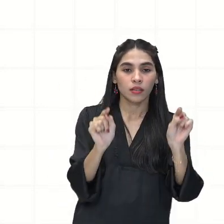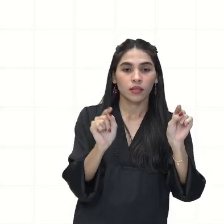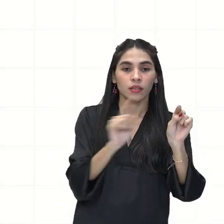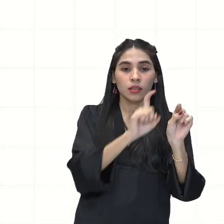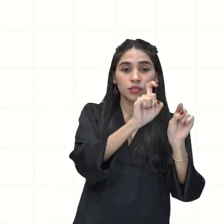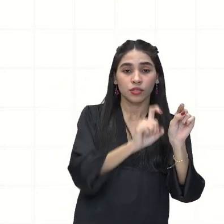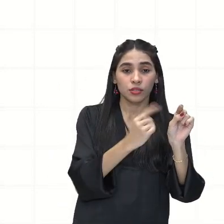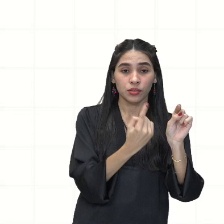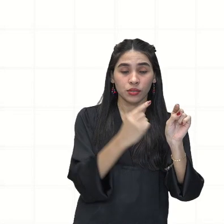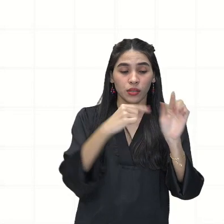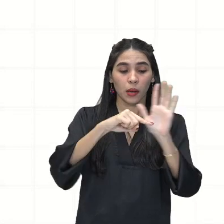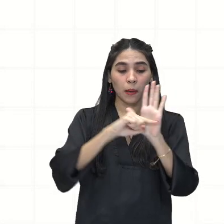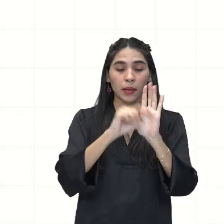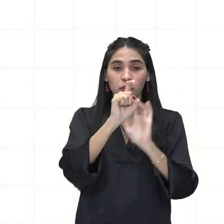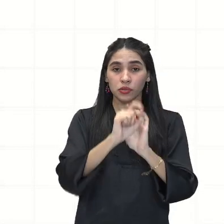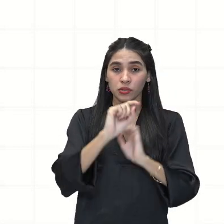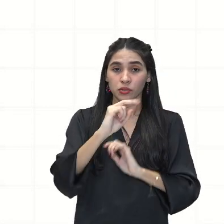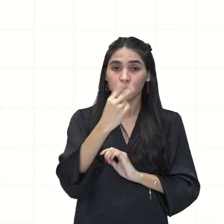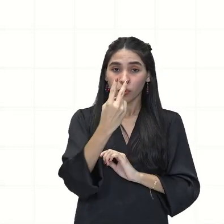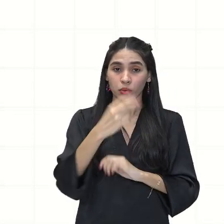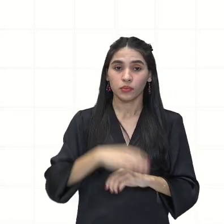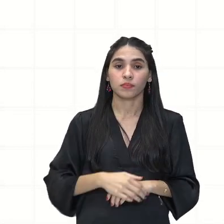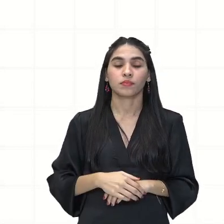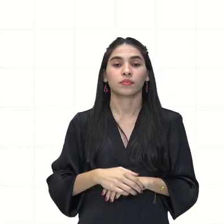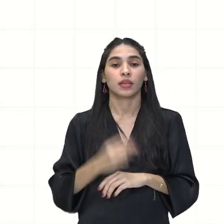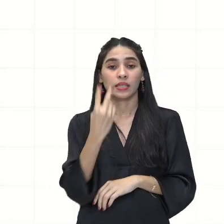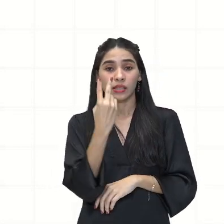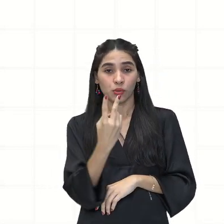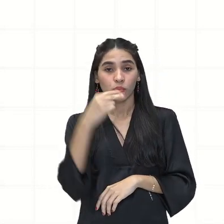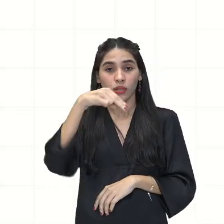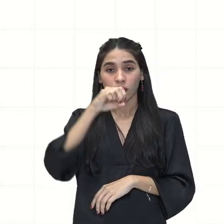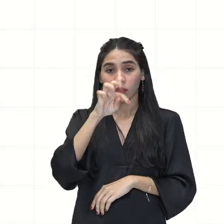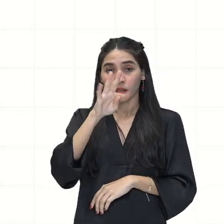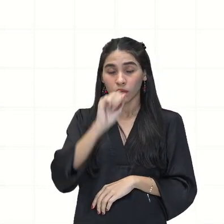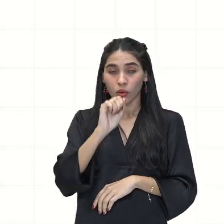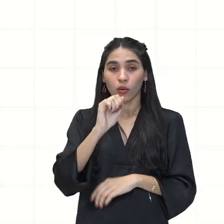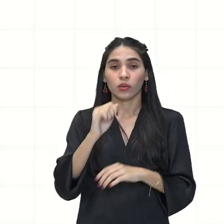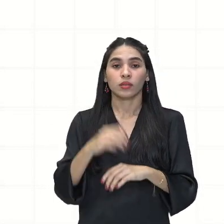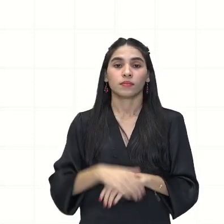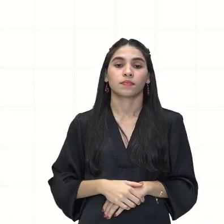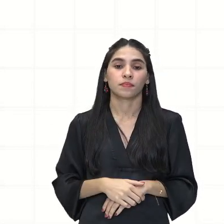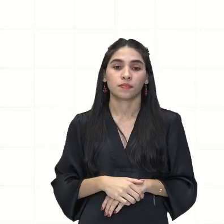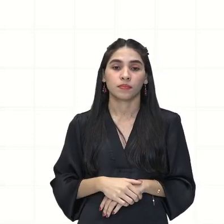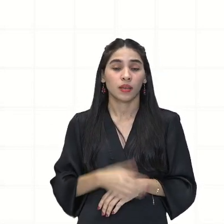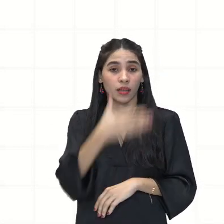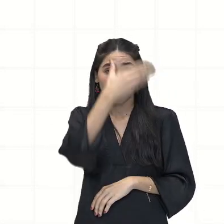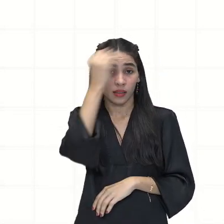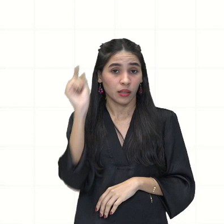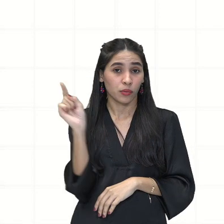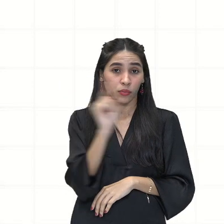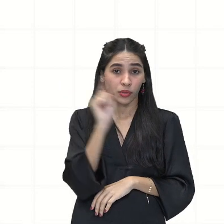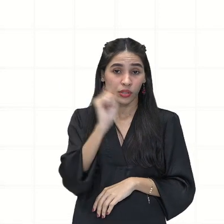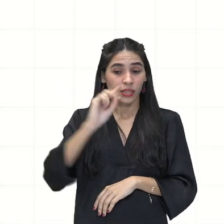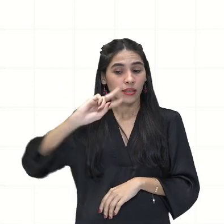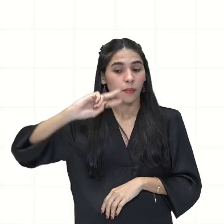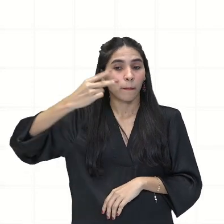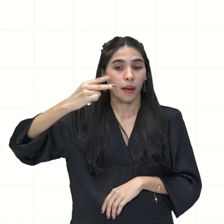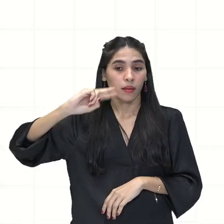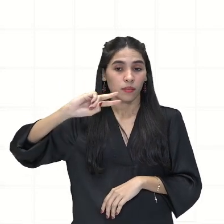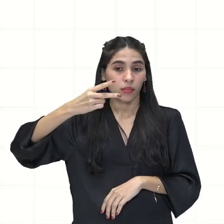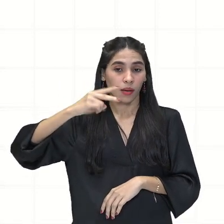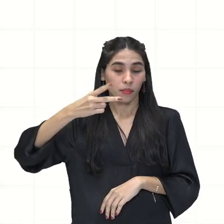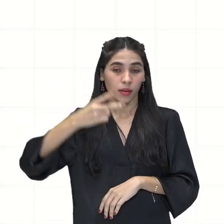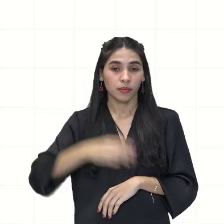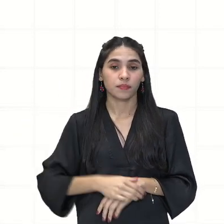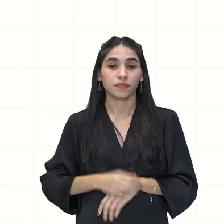subtrai da média. Pega-se a segunda nota e subtrai da média. E não esquece de elevar ao quadrado. Pegou